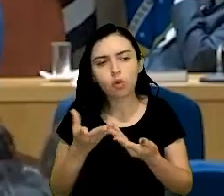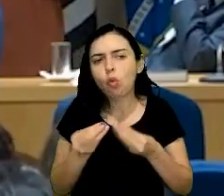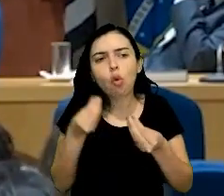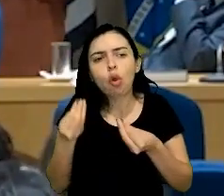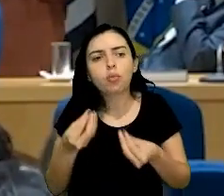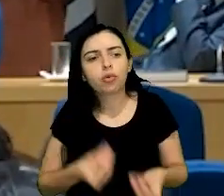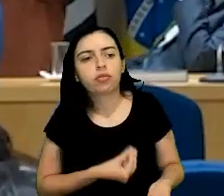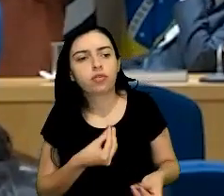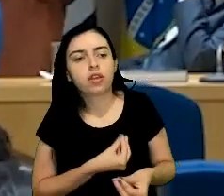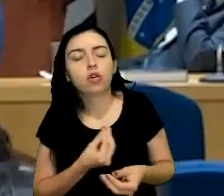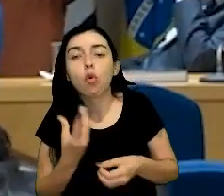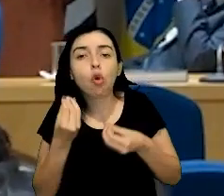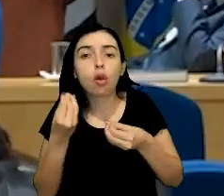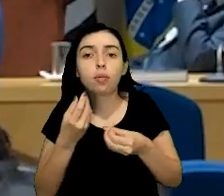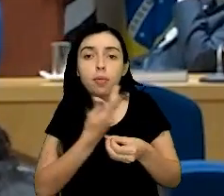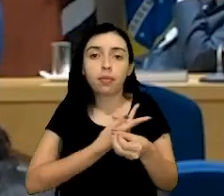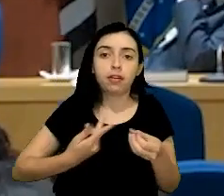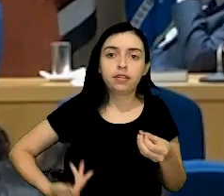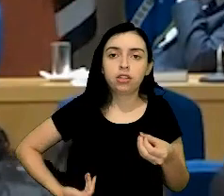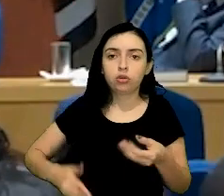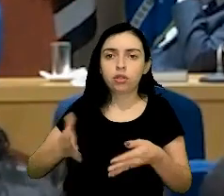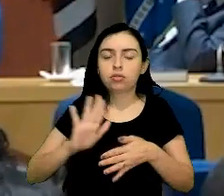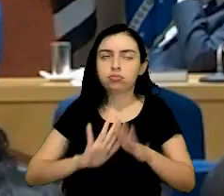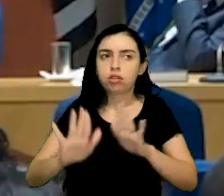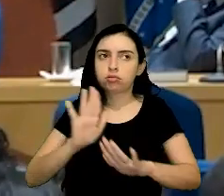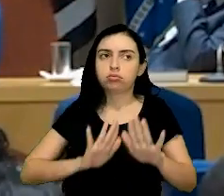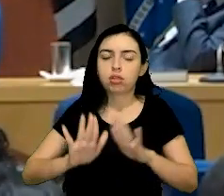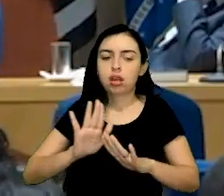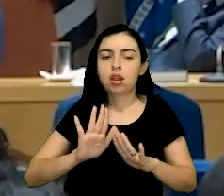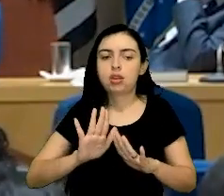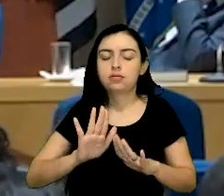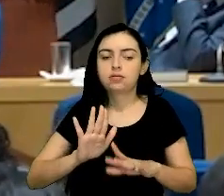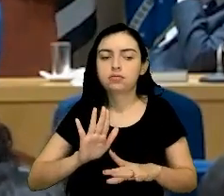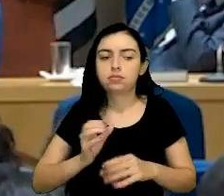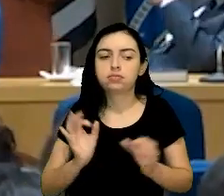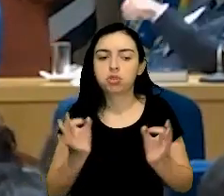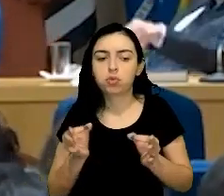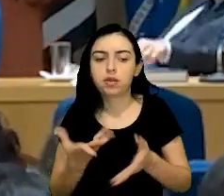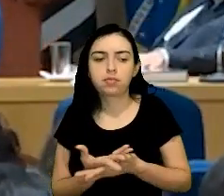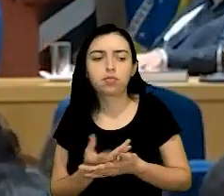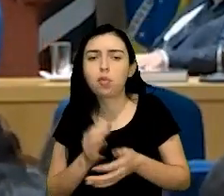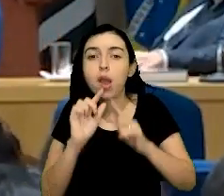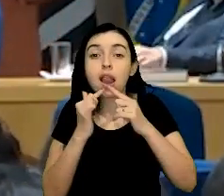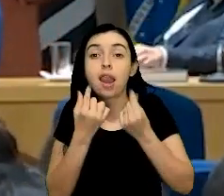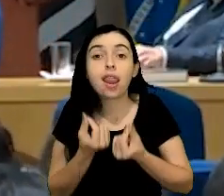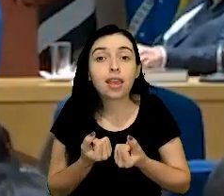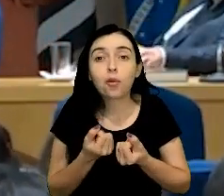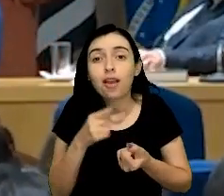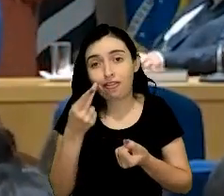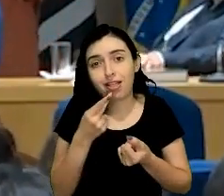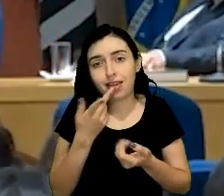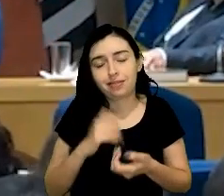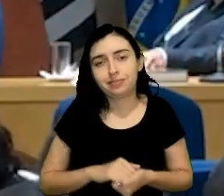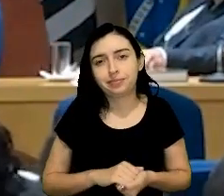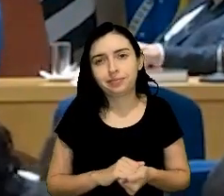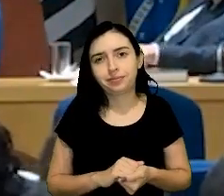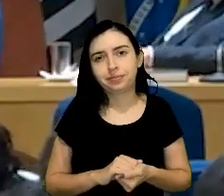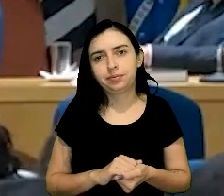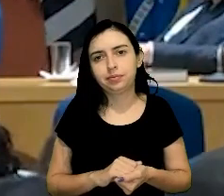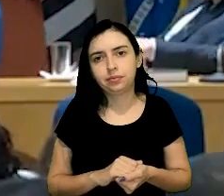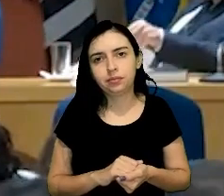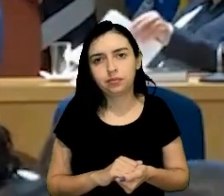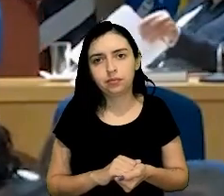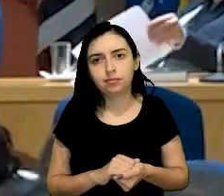vai estar preparada para... Qual língua nós falamos? Né? Nós não temos nenhuma